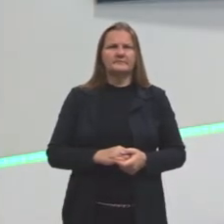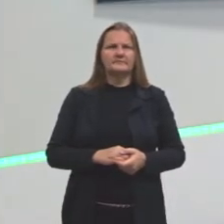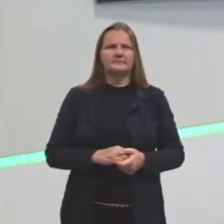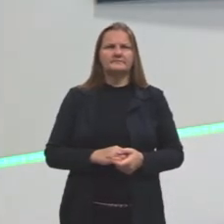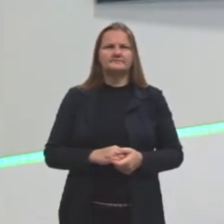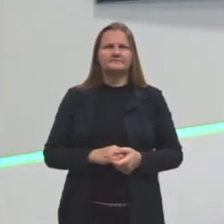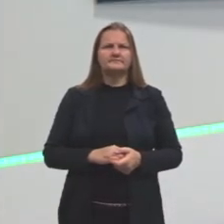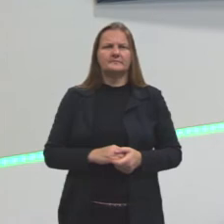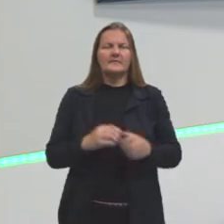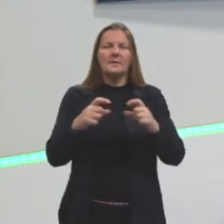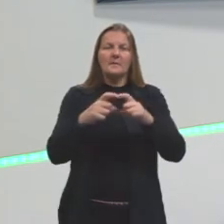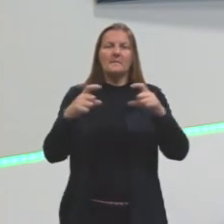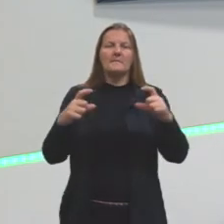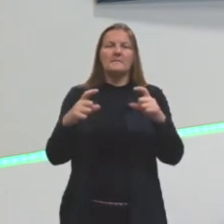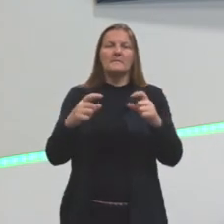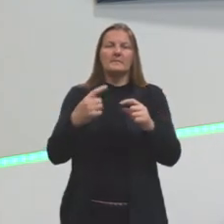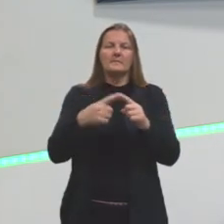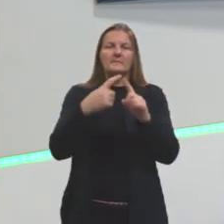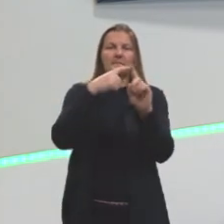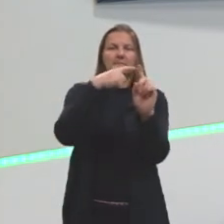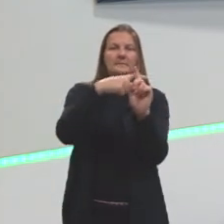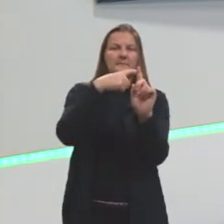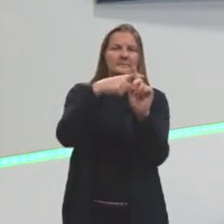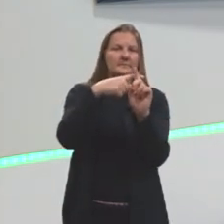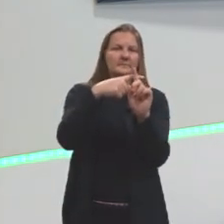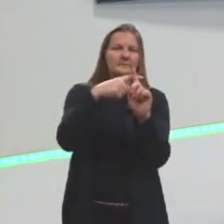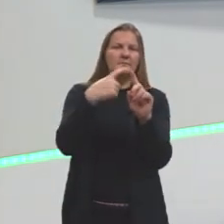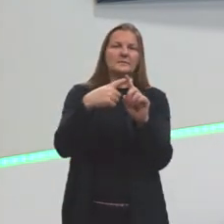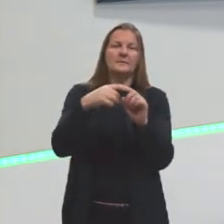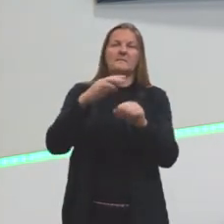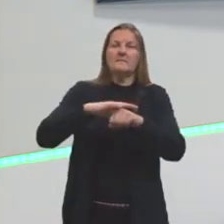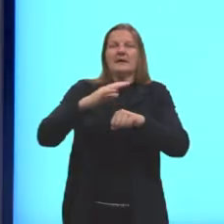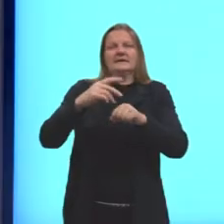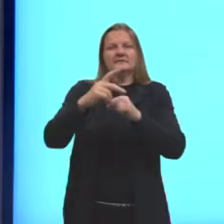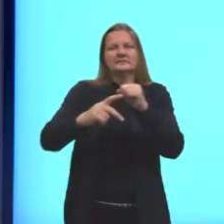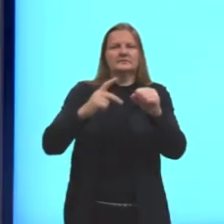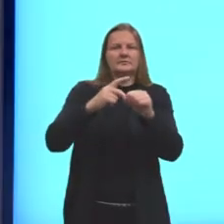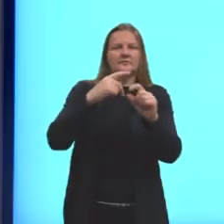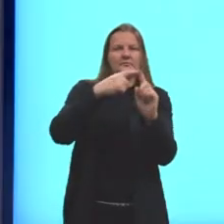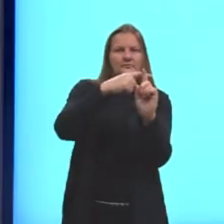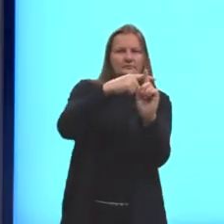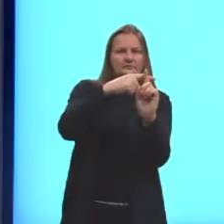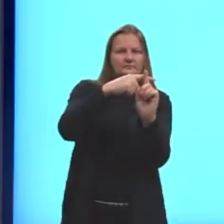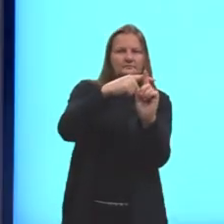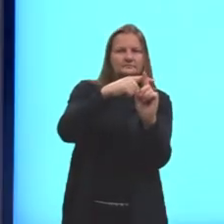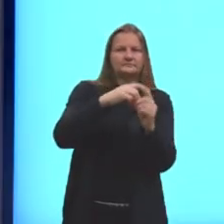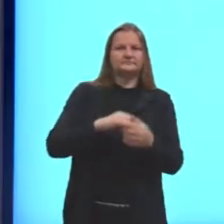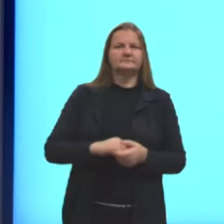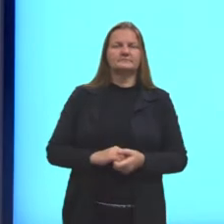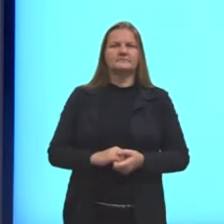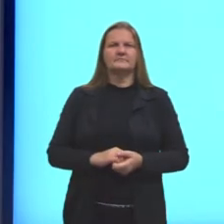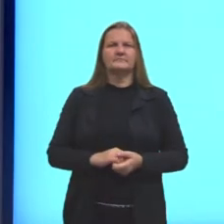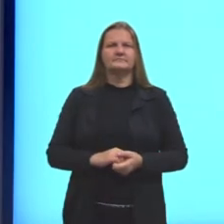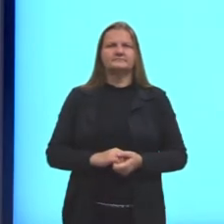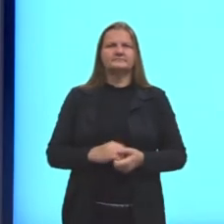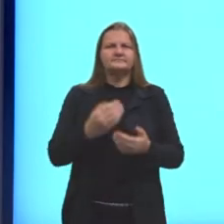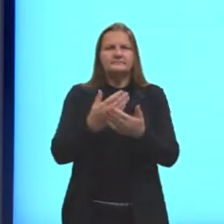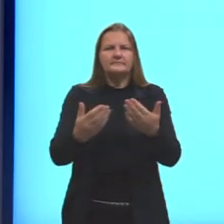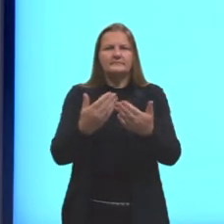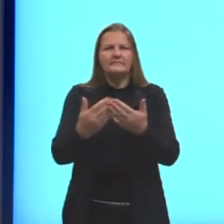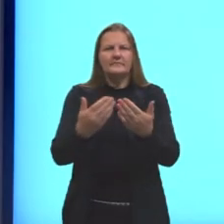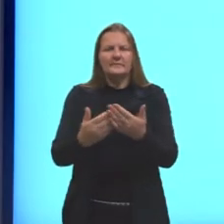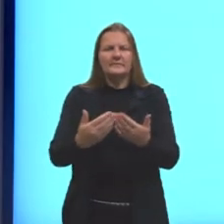vai ser maior né positivamente então a gente diz que esse corpo tá carregado positivamente Porque ele perdeu né